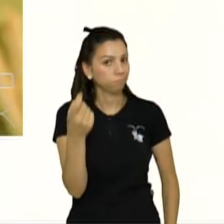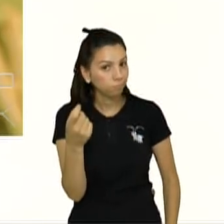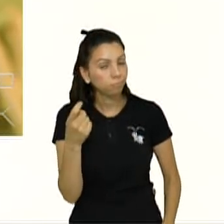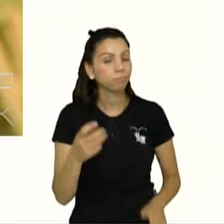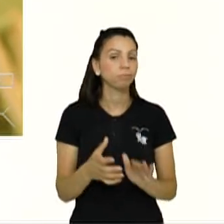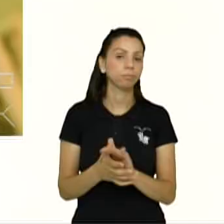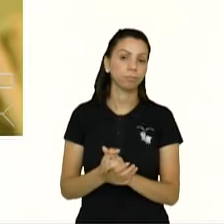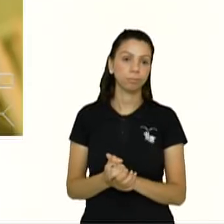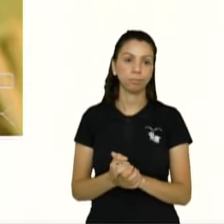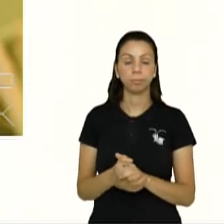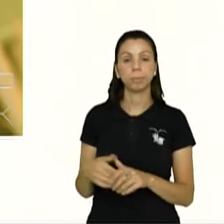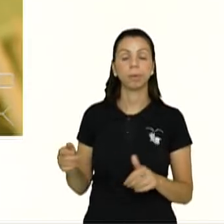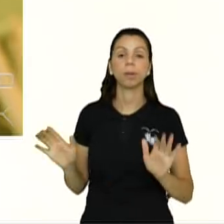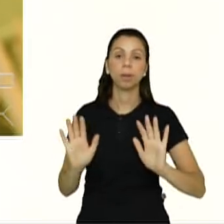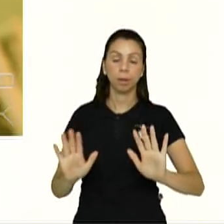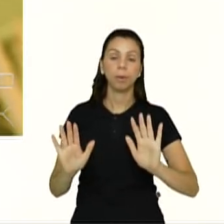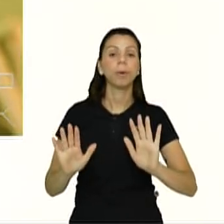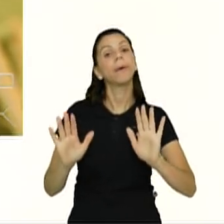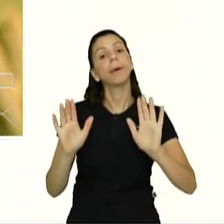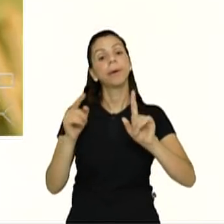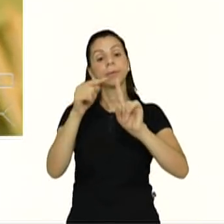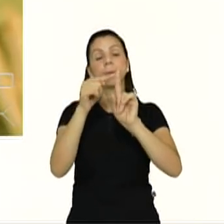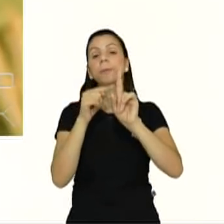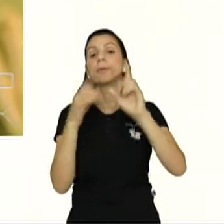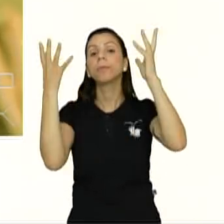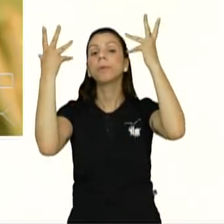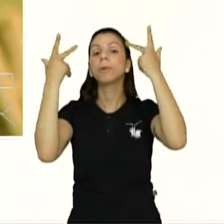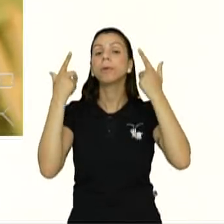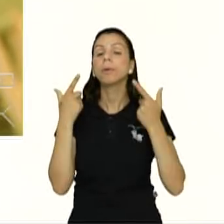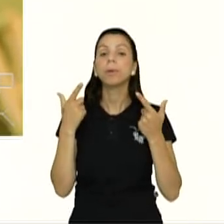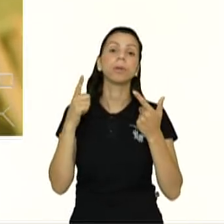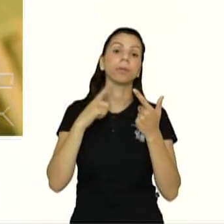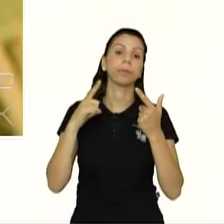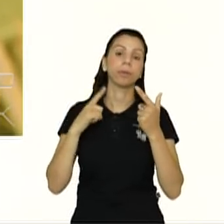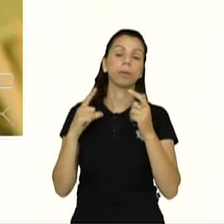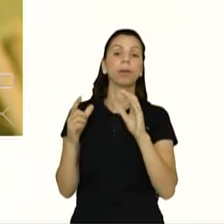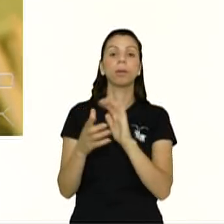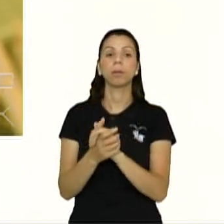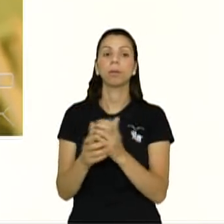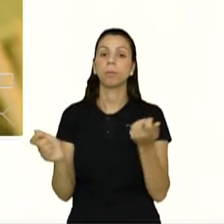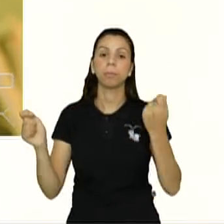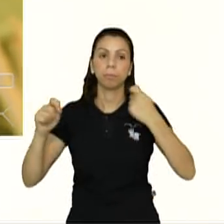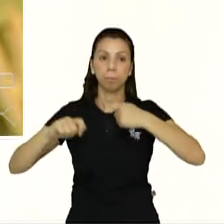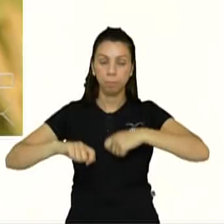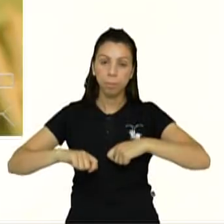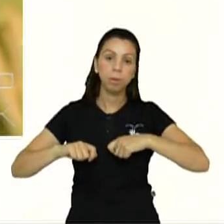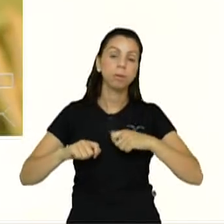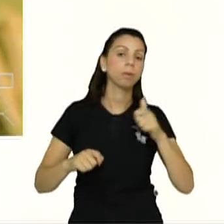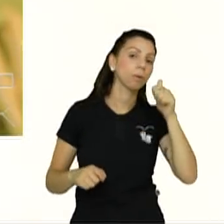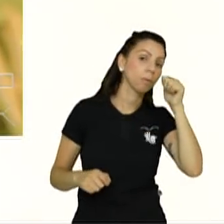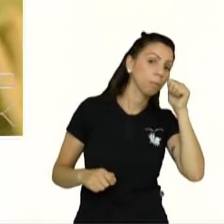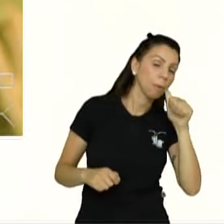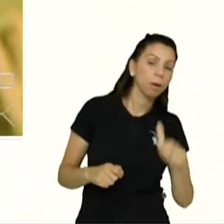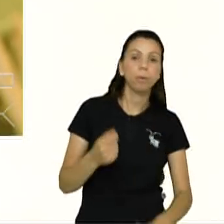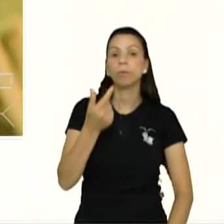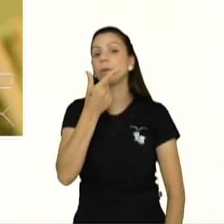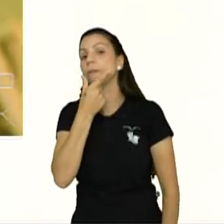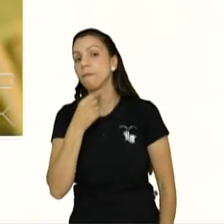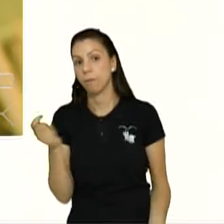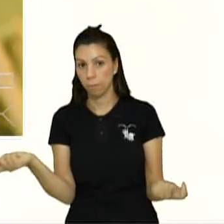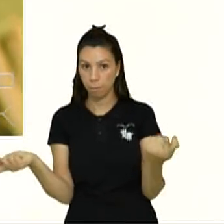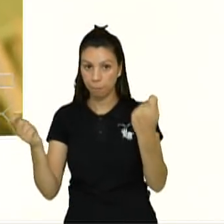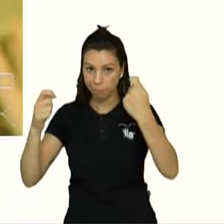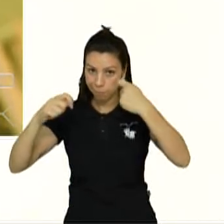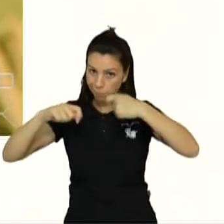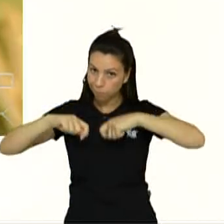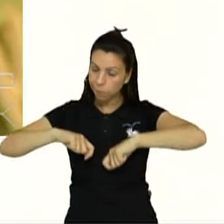sentido. A maioria das espécies vai ter uma reprodução sexuada, ou seja, vai precisar de um macho e de uma fêmea.